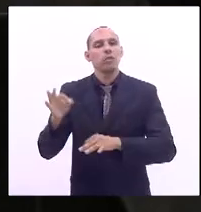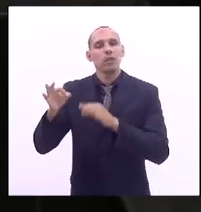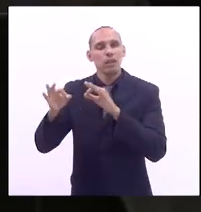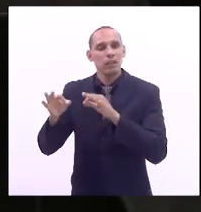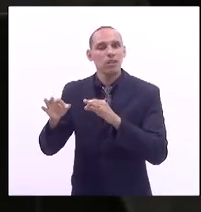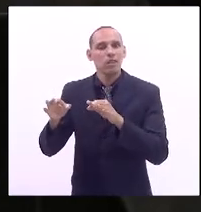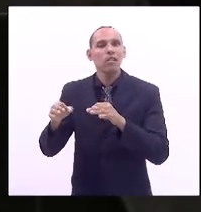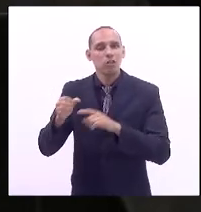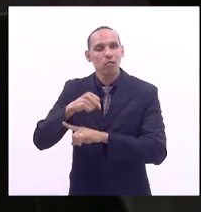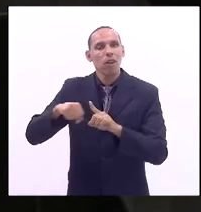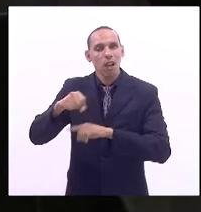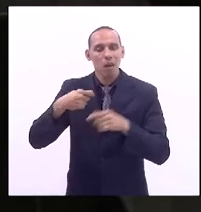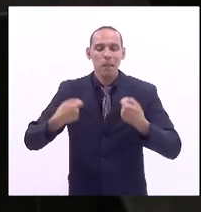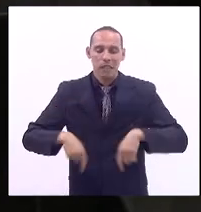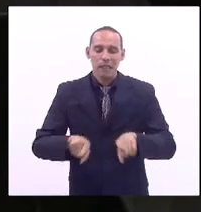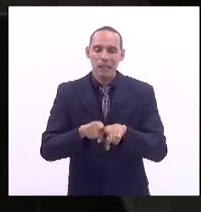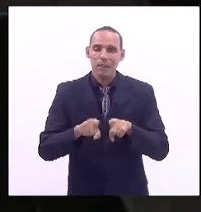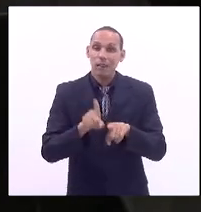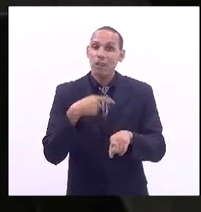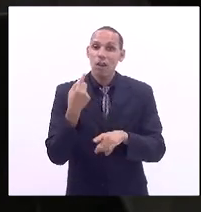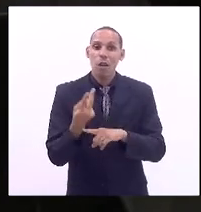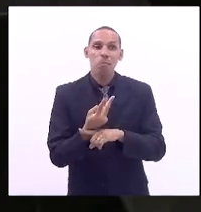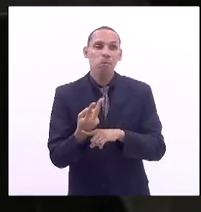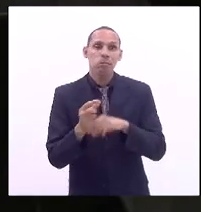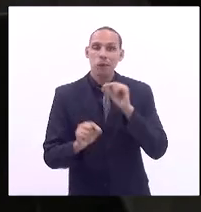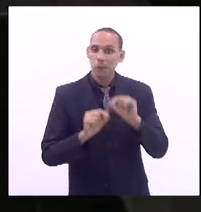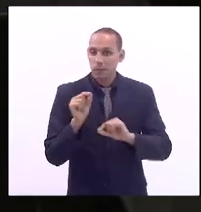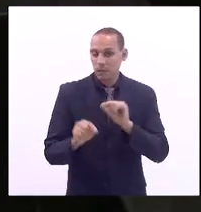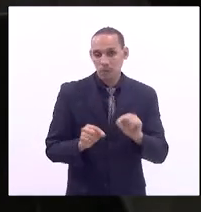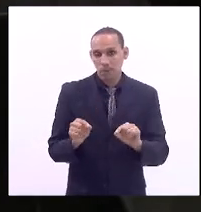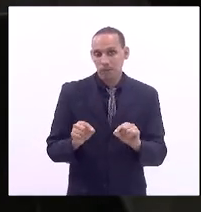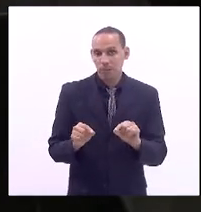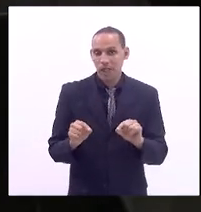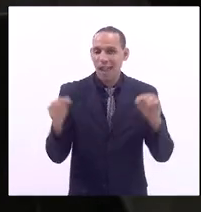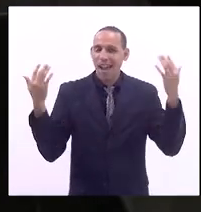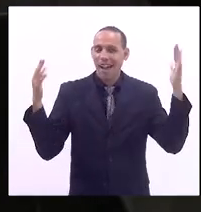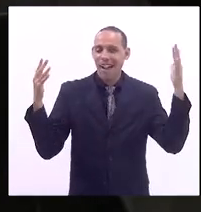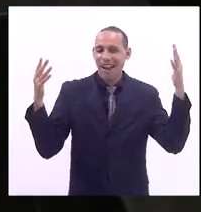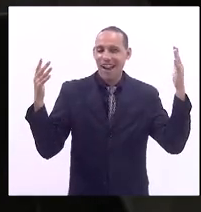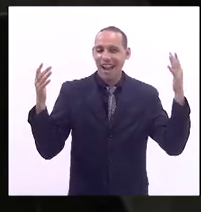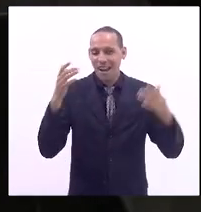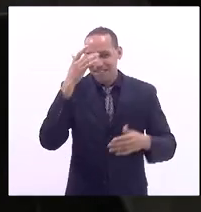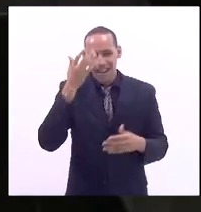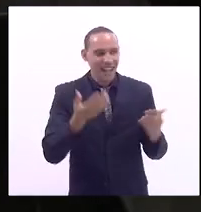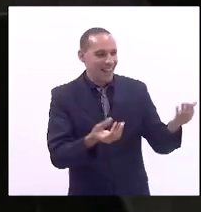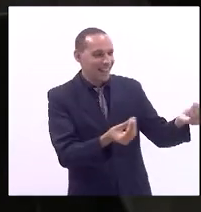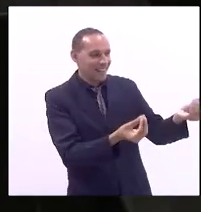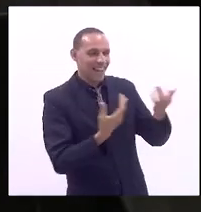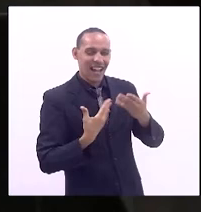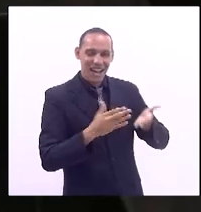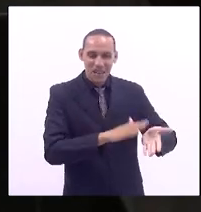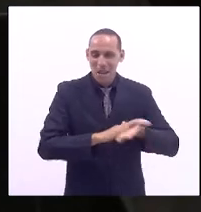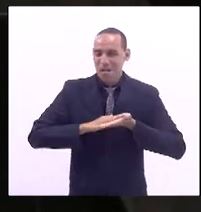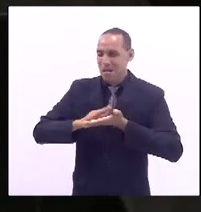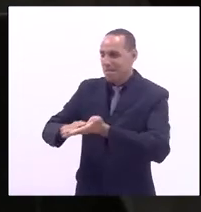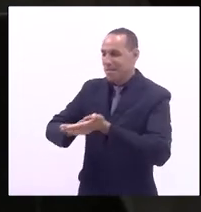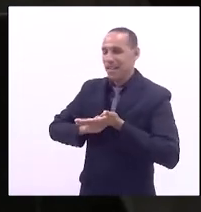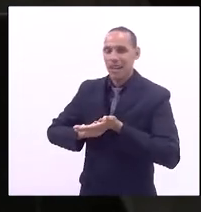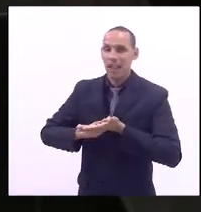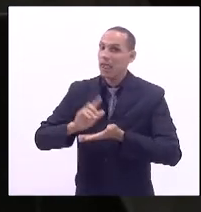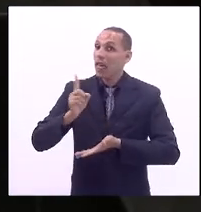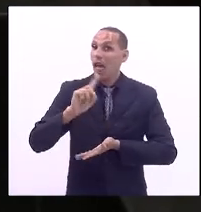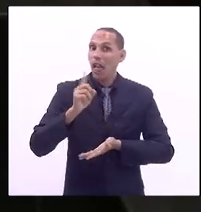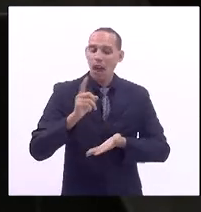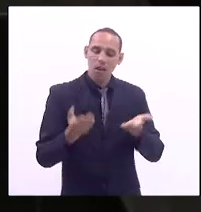social então que estamos buscando não é o aplauso fácil é o equilíbrio